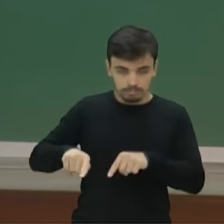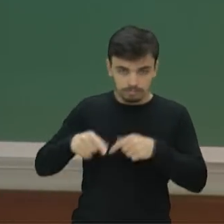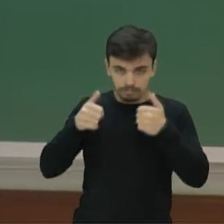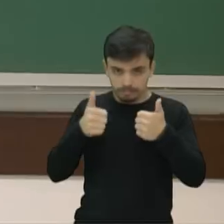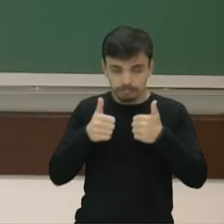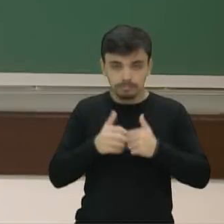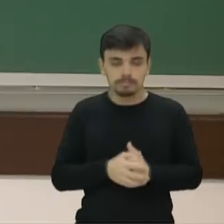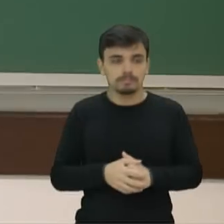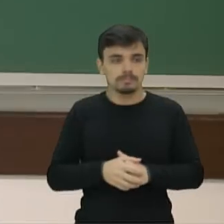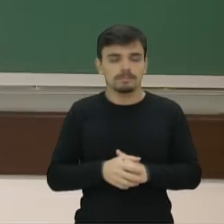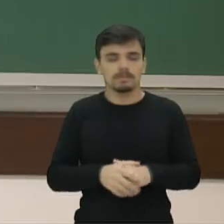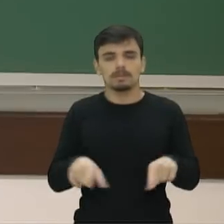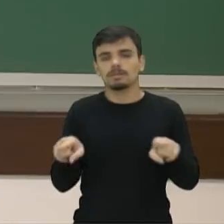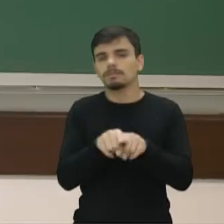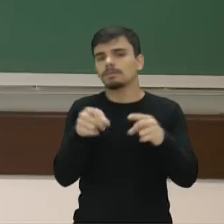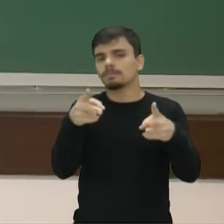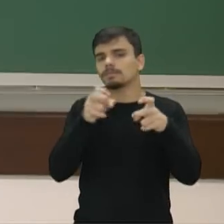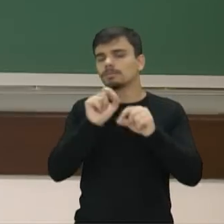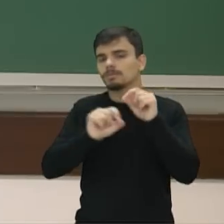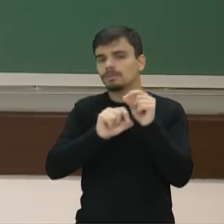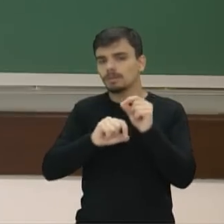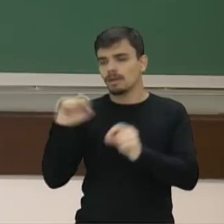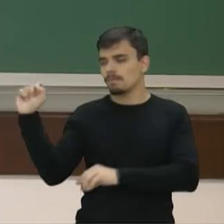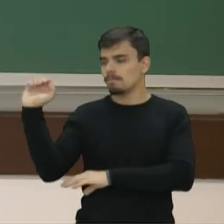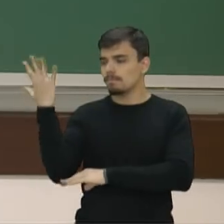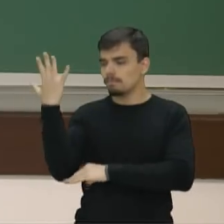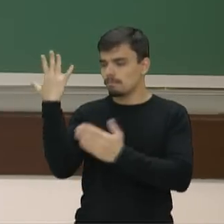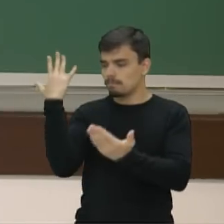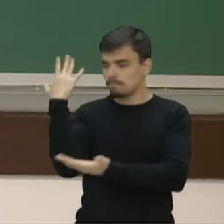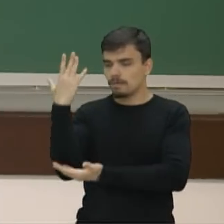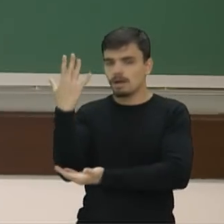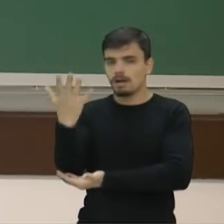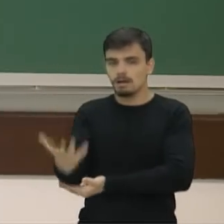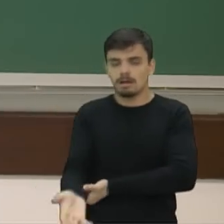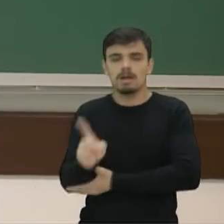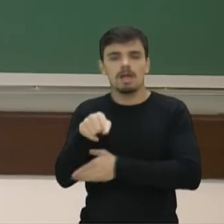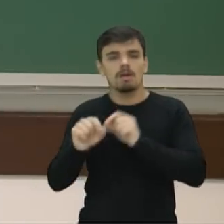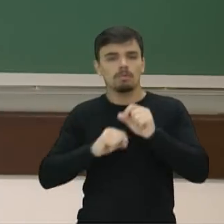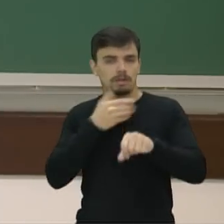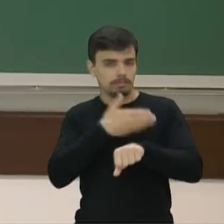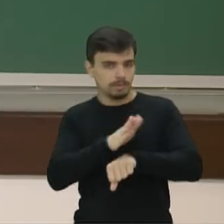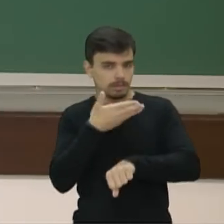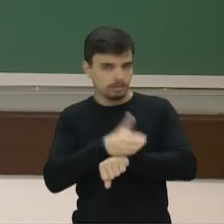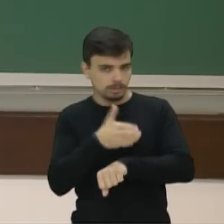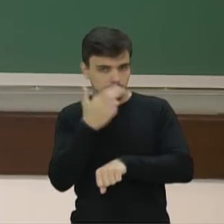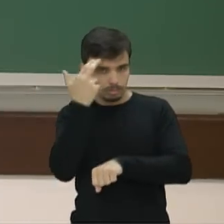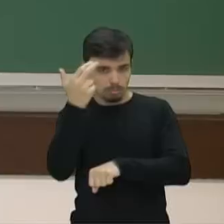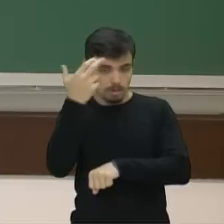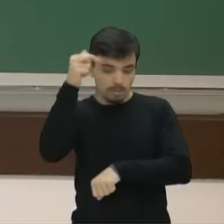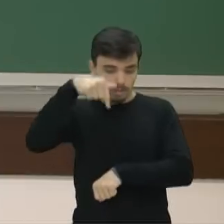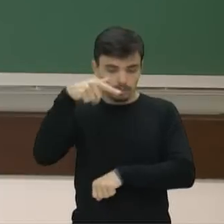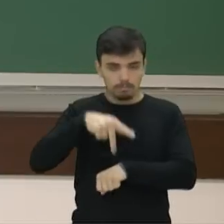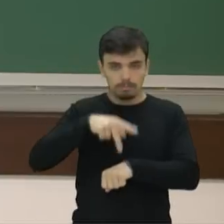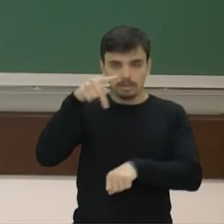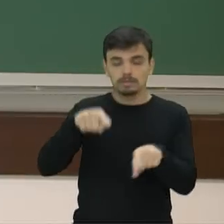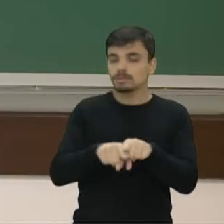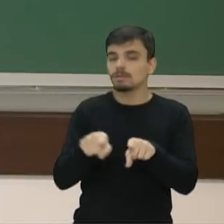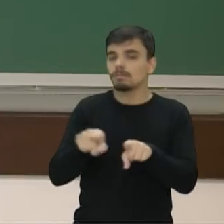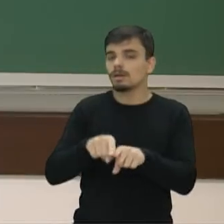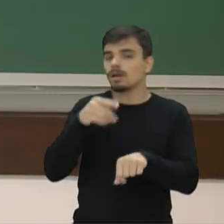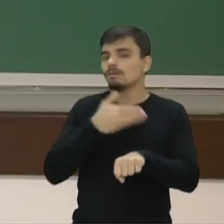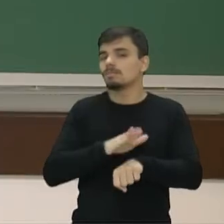imensas. Nós também vamos perceber que o desmatamento é uma prática muito comum no nosso país e é uma